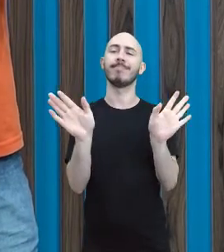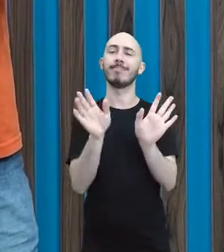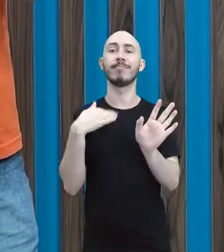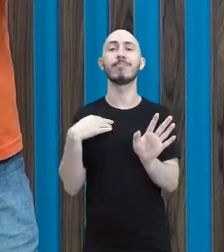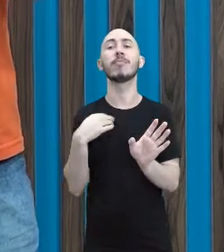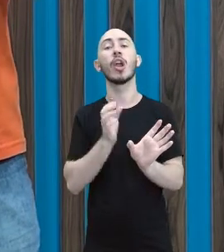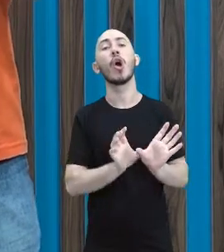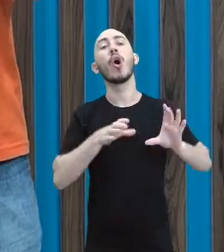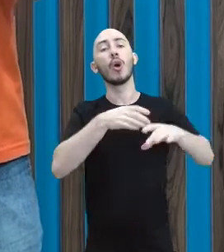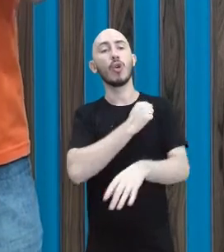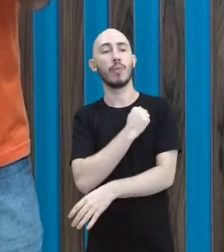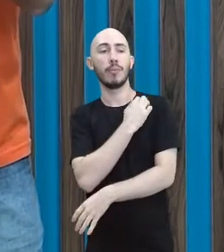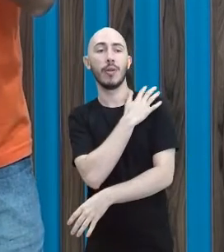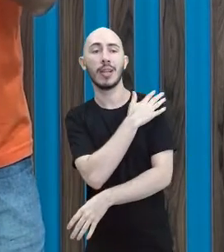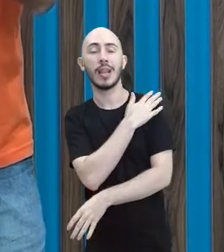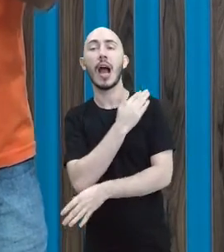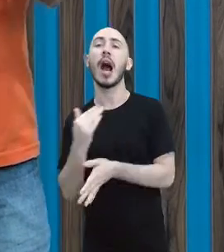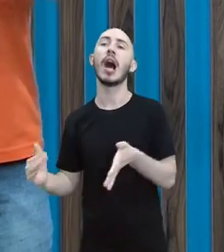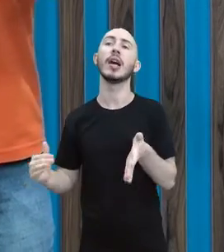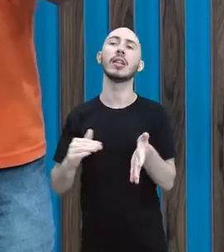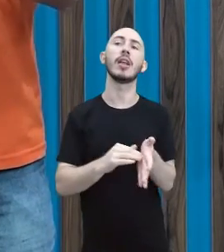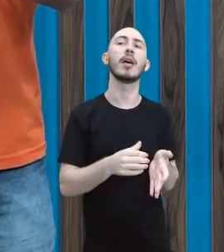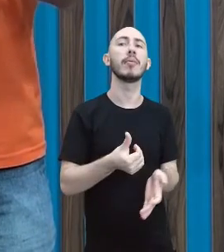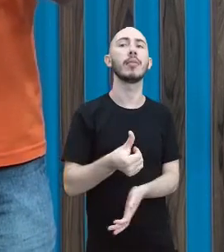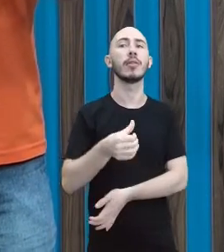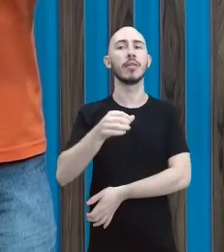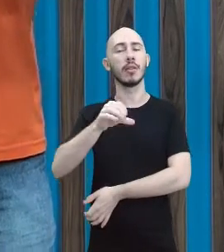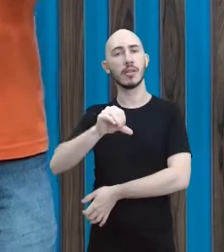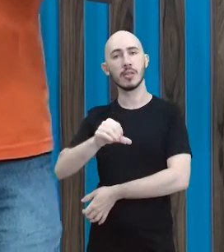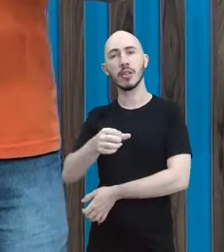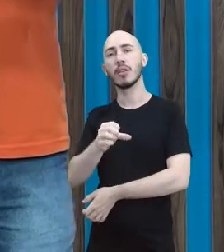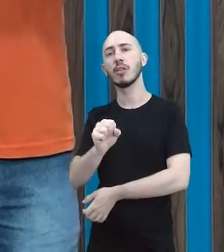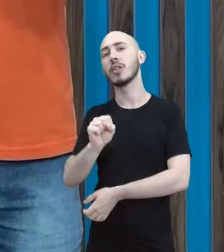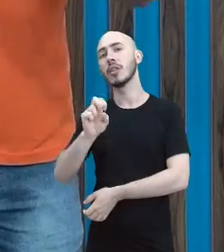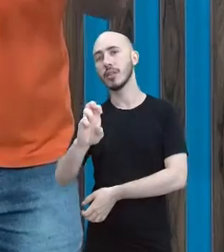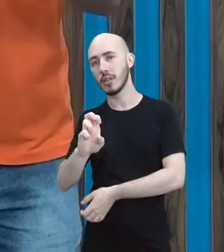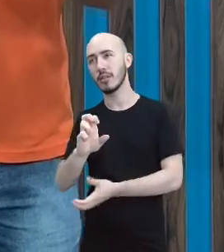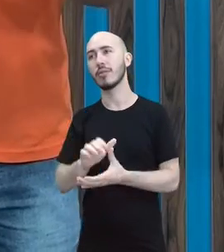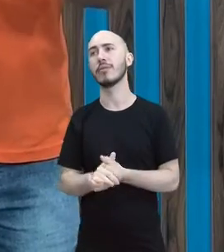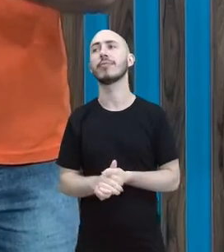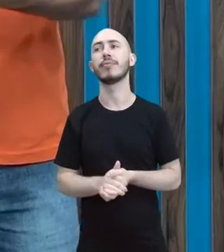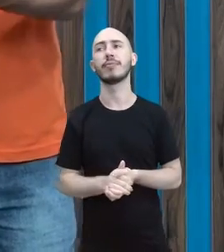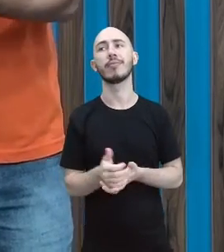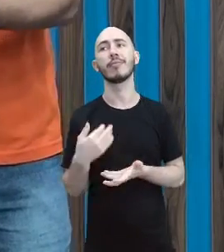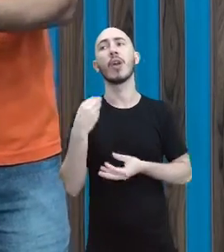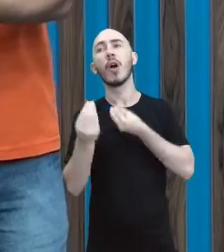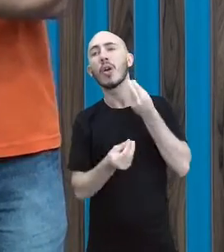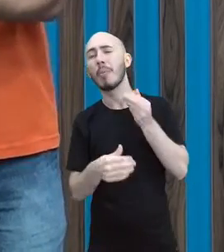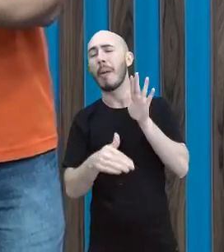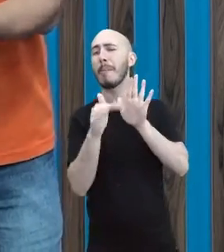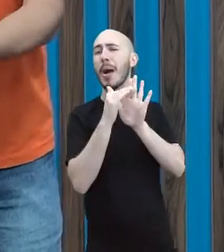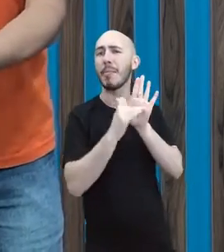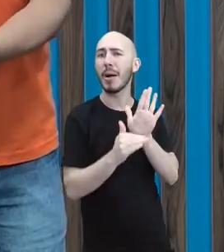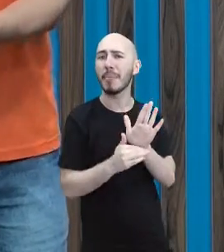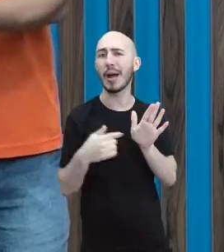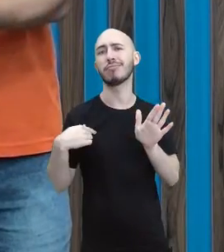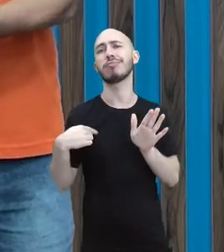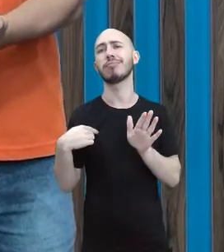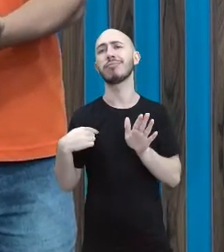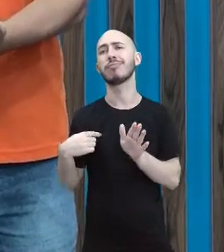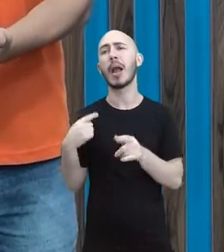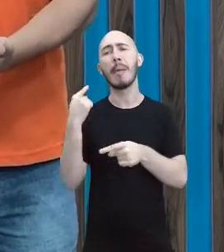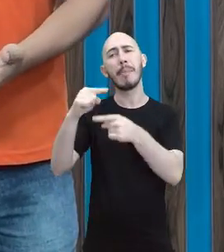militares ficaram no poder até 1985. E o que foi pior, não é? Toda a malha que eles construíram de repressão, de